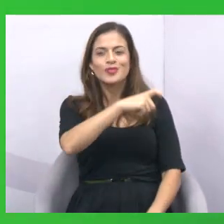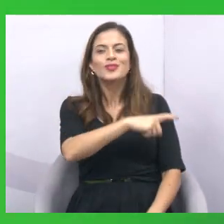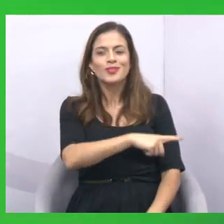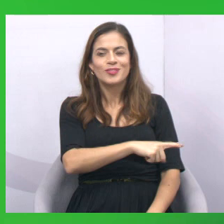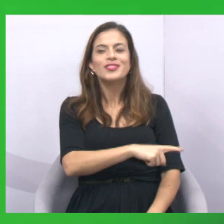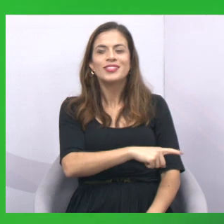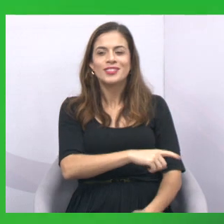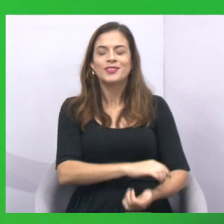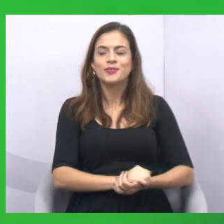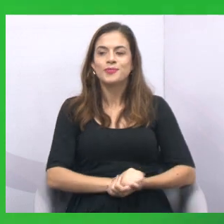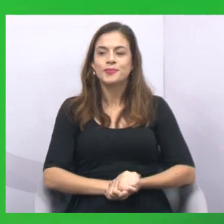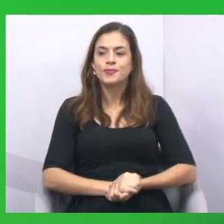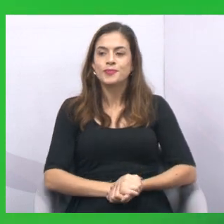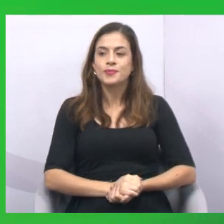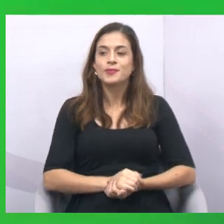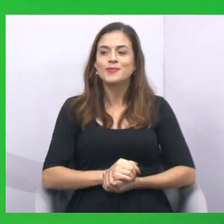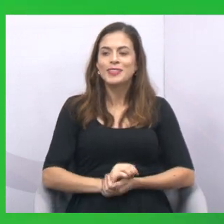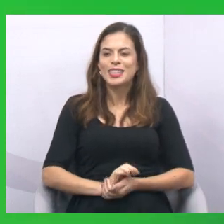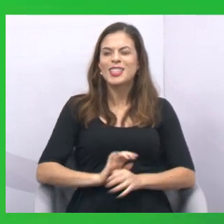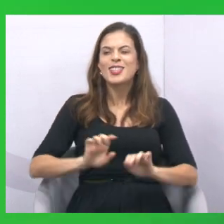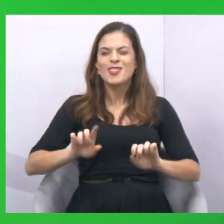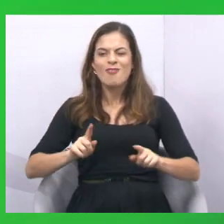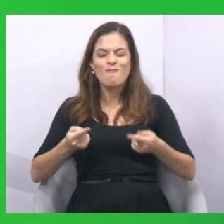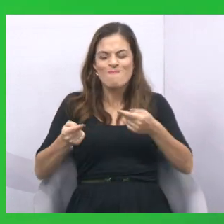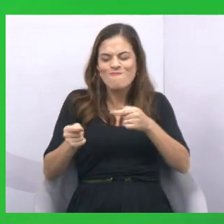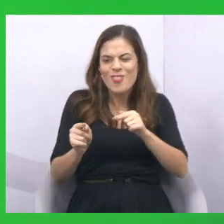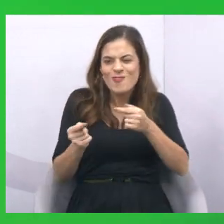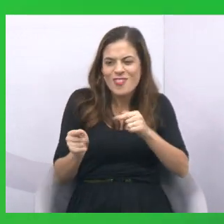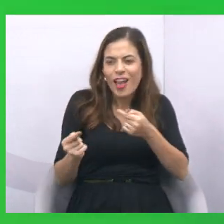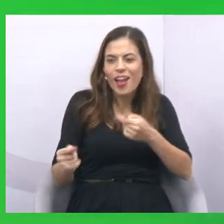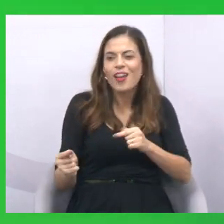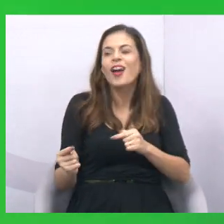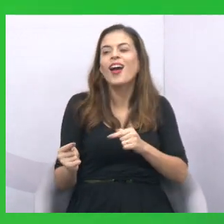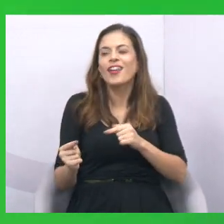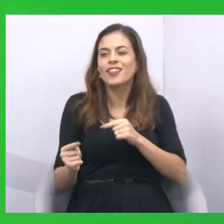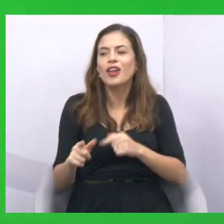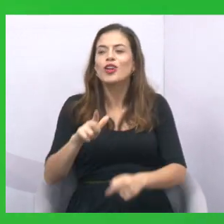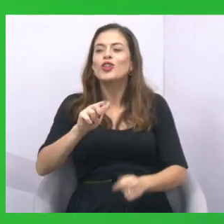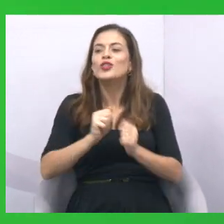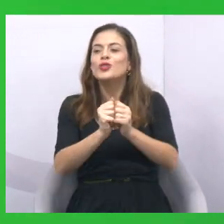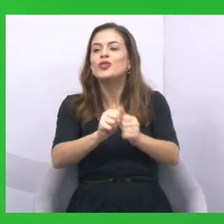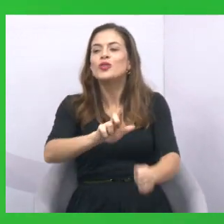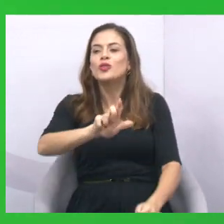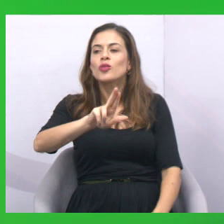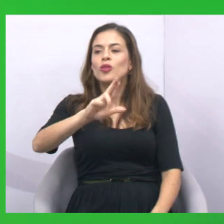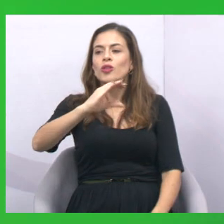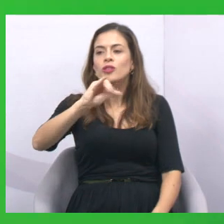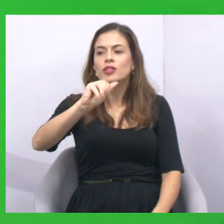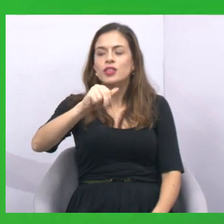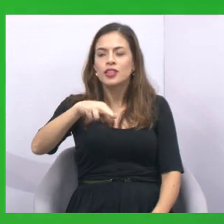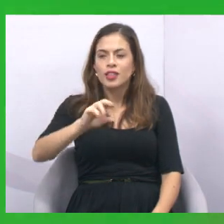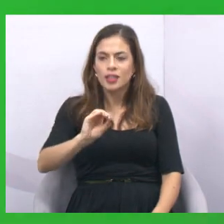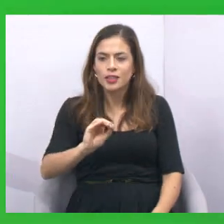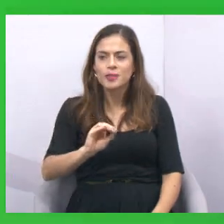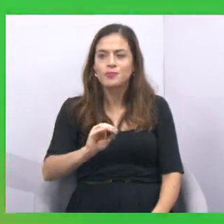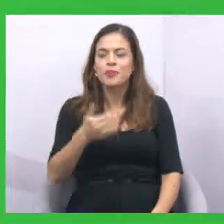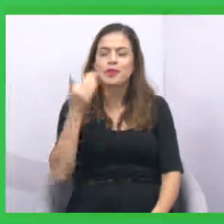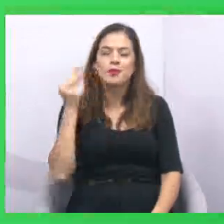retribuir. E eu te apurrinhei bastante junto com o Luciano, hein? Mas isso é uma outra história que fica pra outra vez.